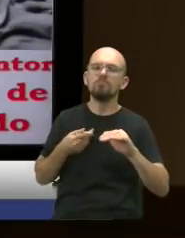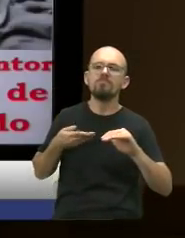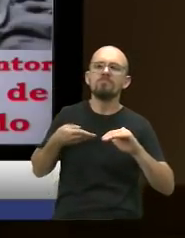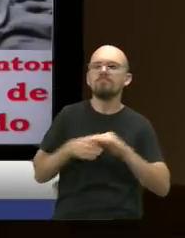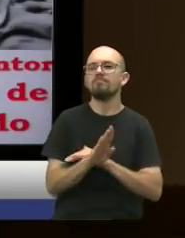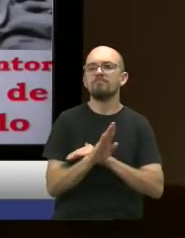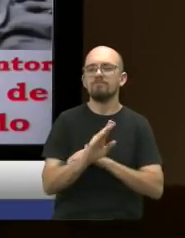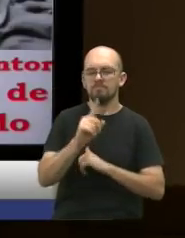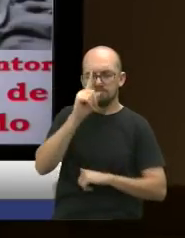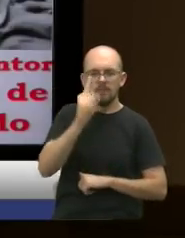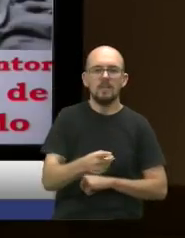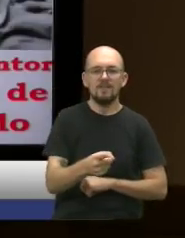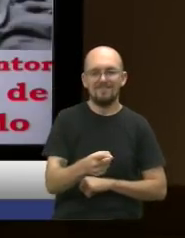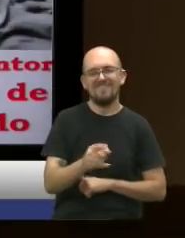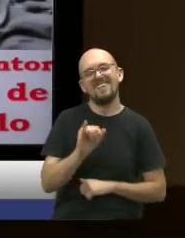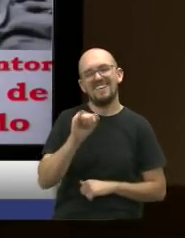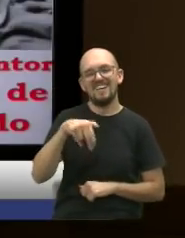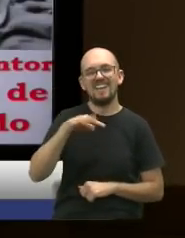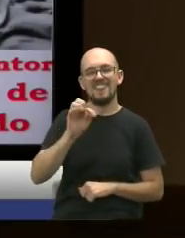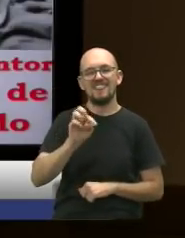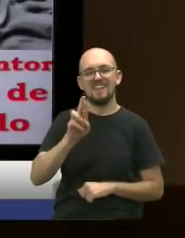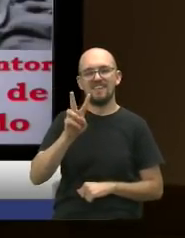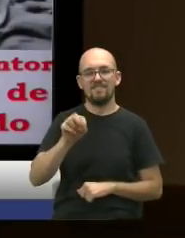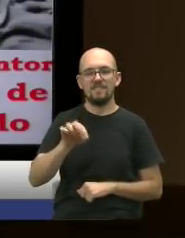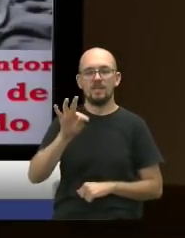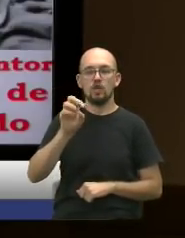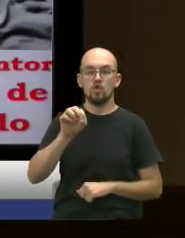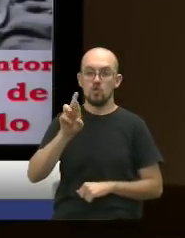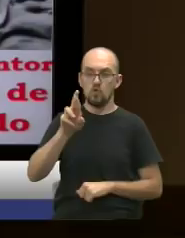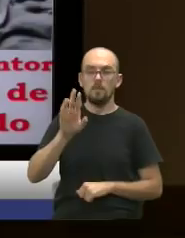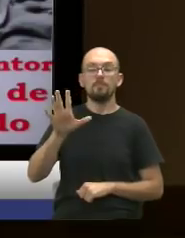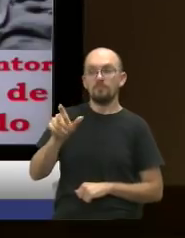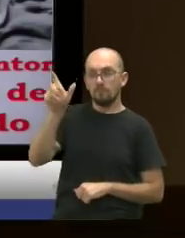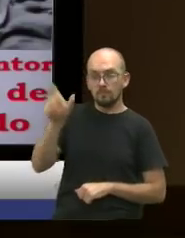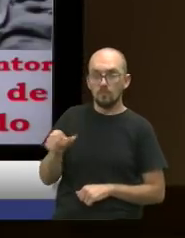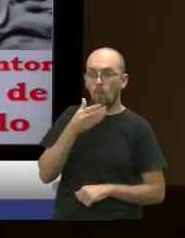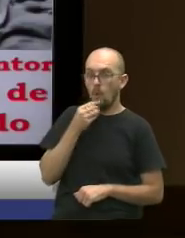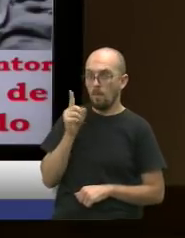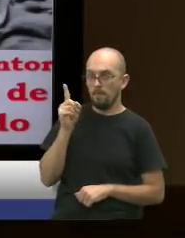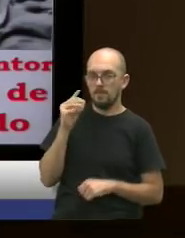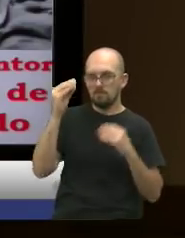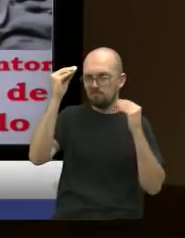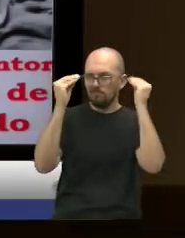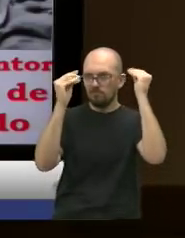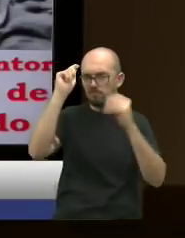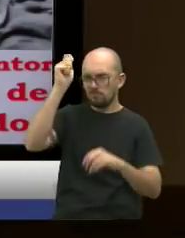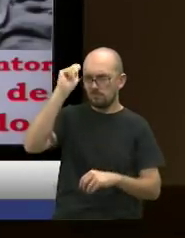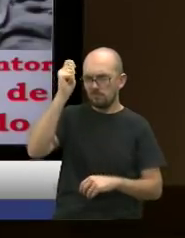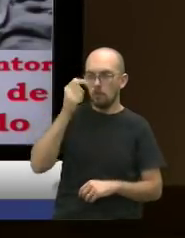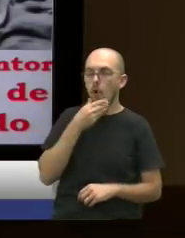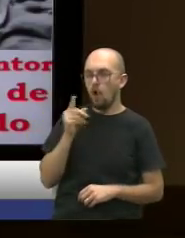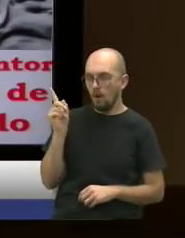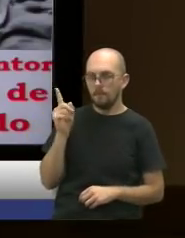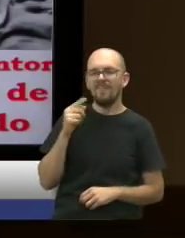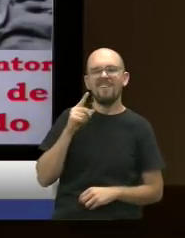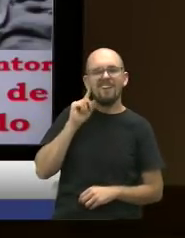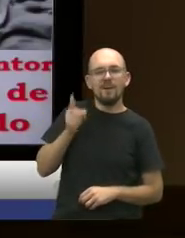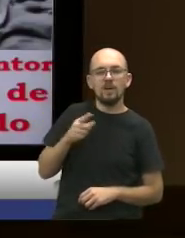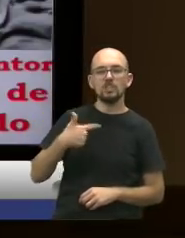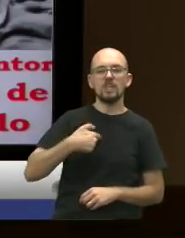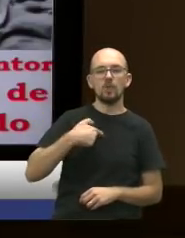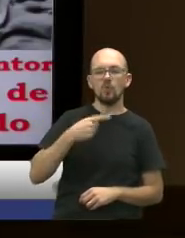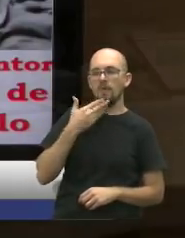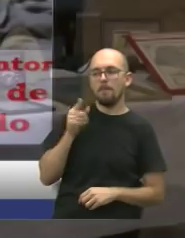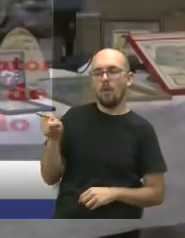ditadura. O novo interventor foi Pedro de Toledo. Getúlio mandou esse senhor aí pensando, ele é paulista, está alheio à política